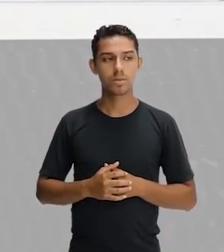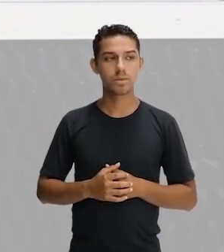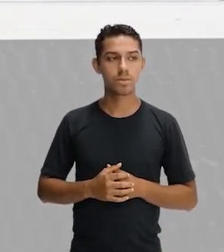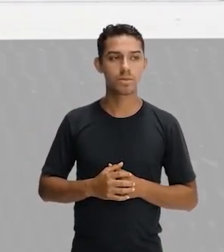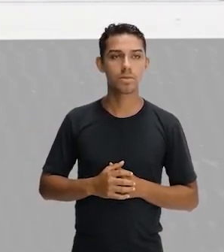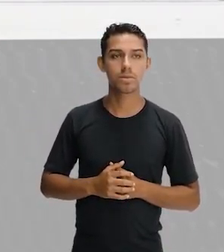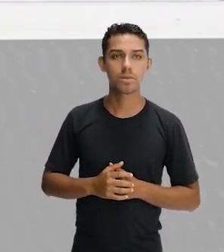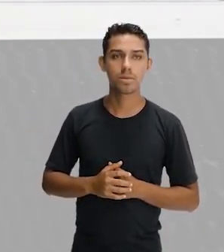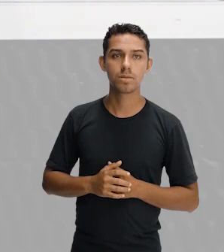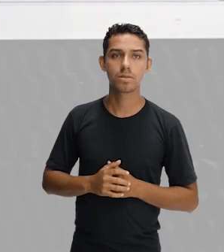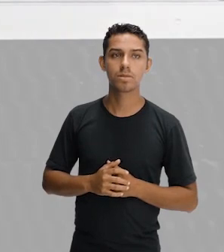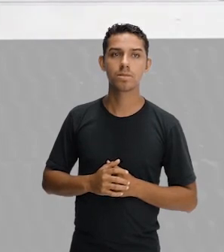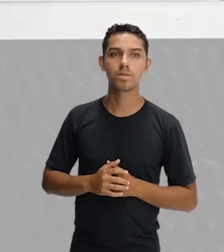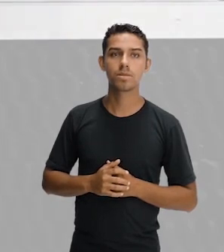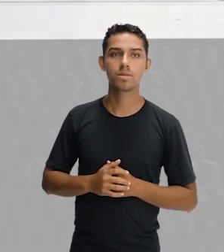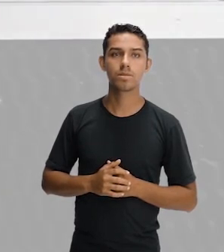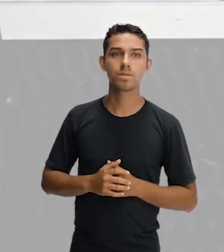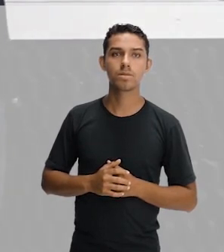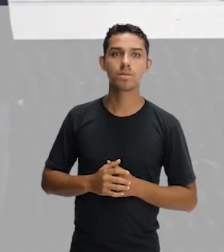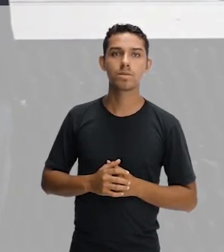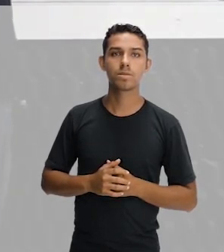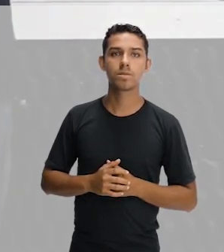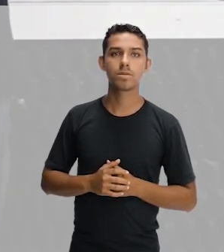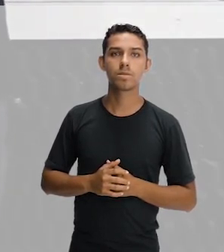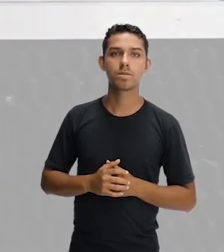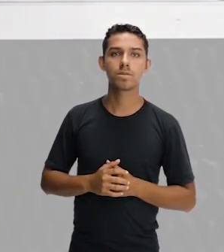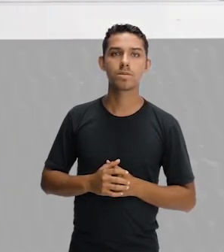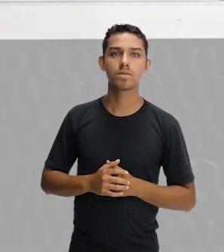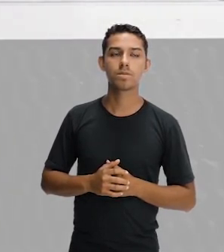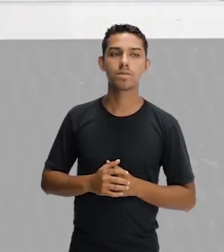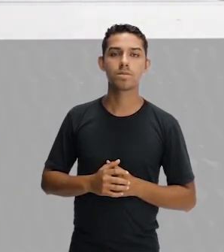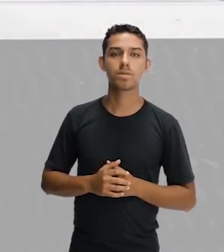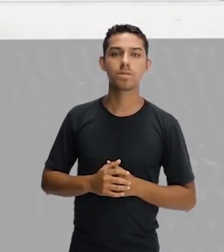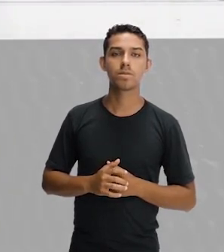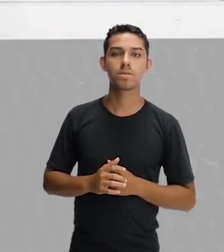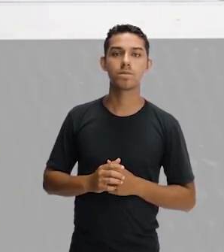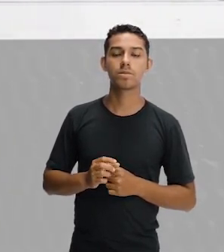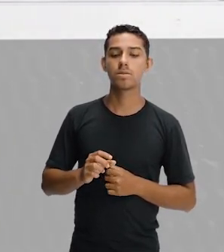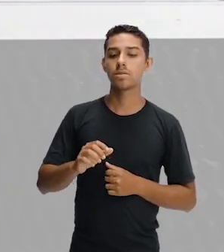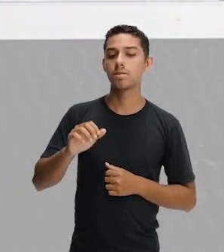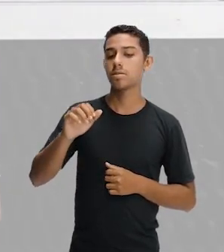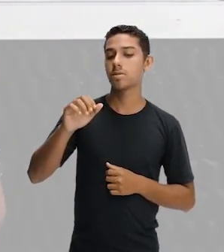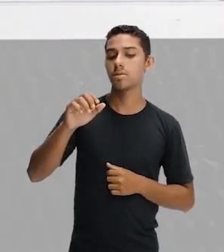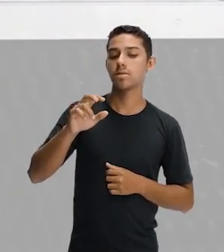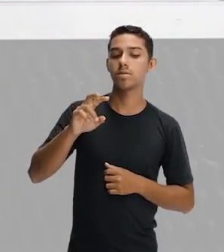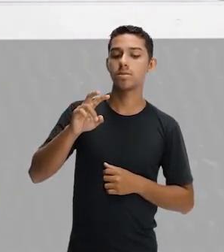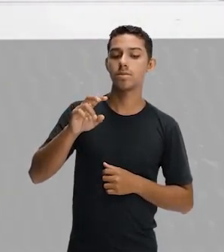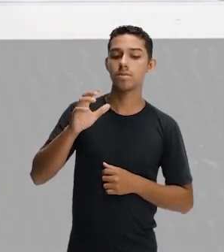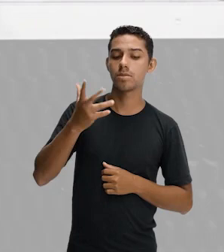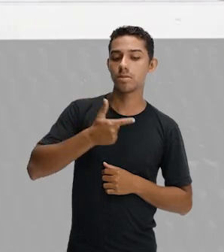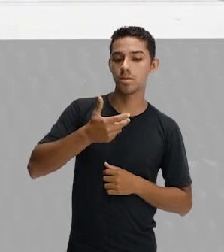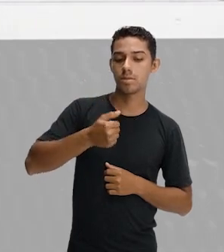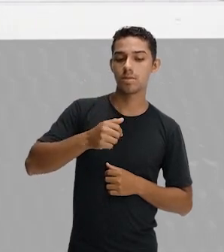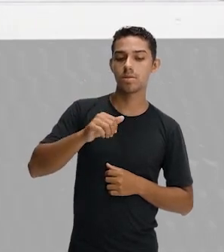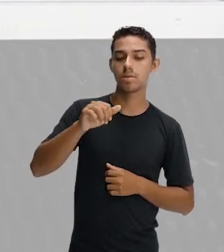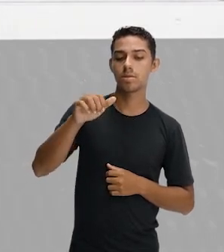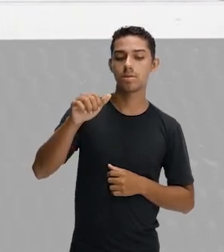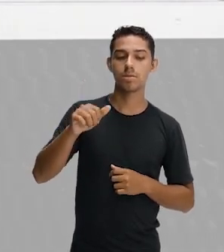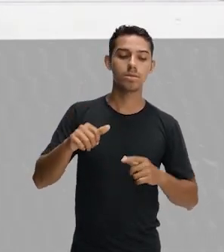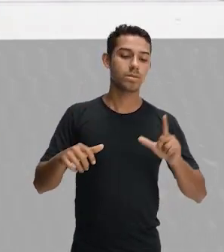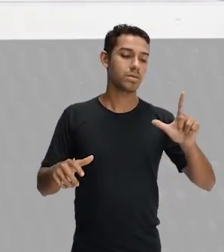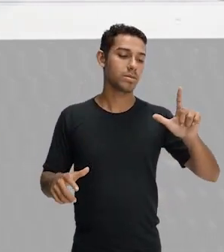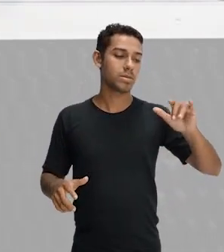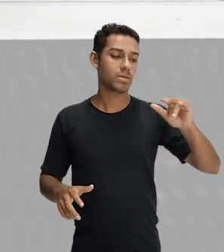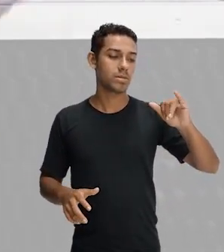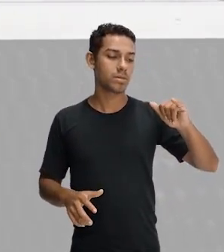E na nossa equaçãozinha, nós temos velocidade angular. Olha a diferença.